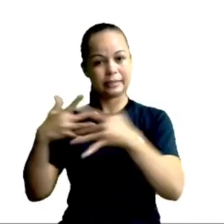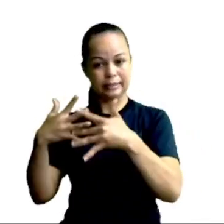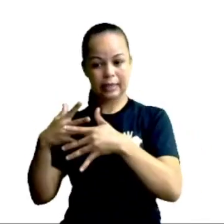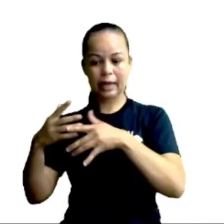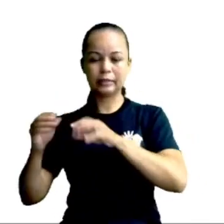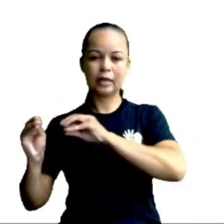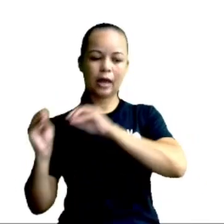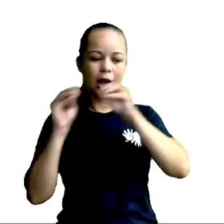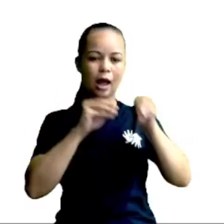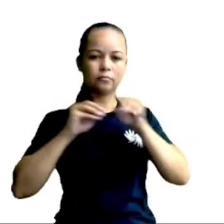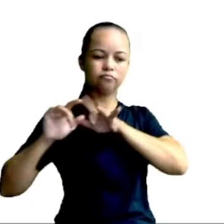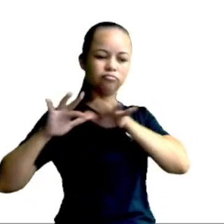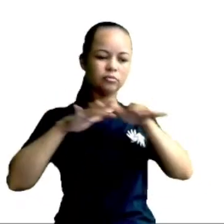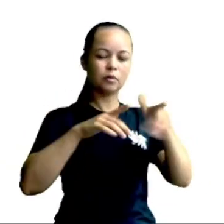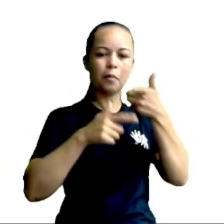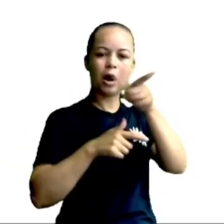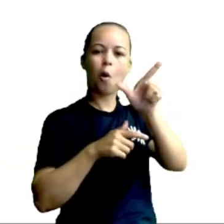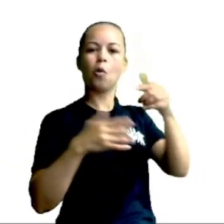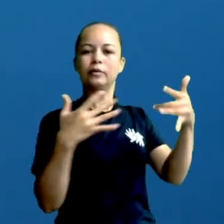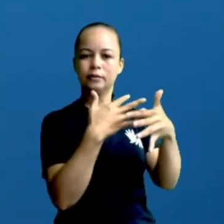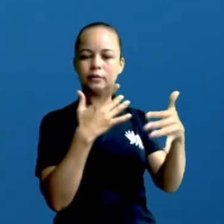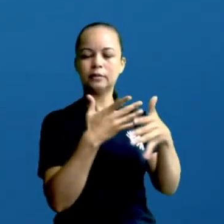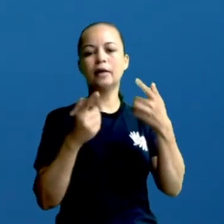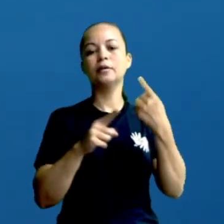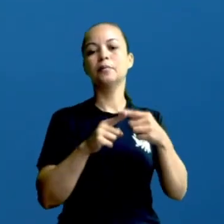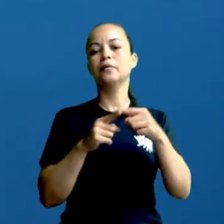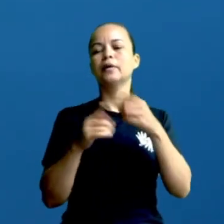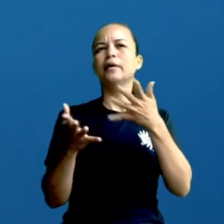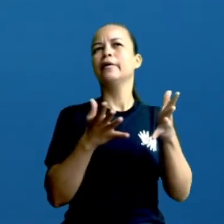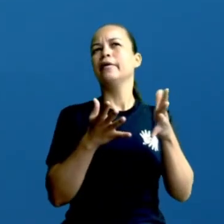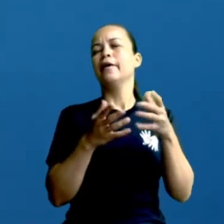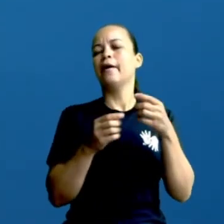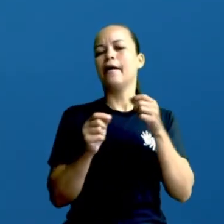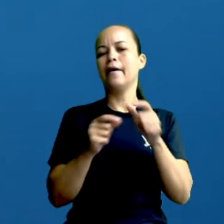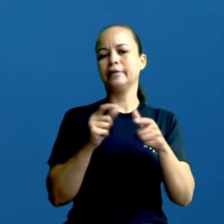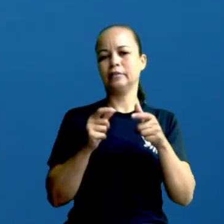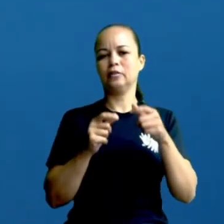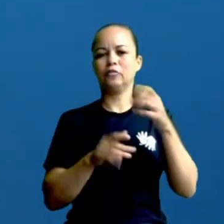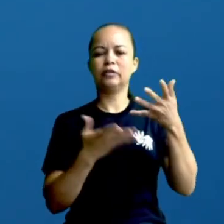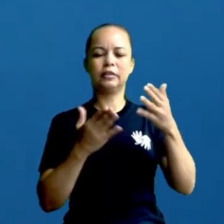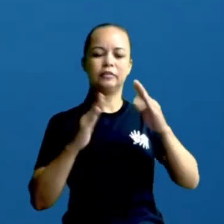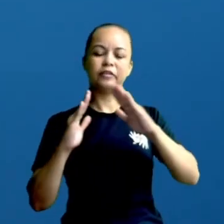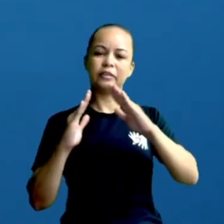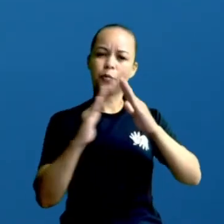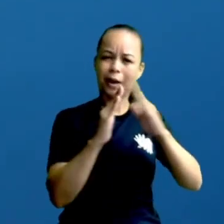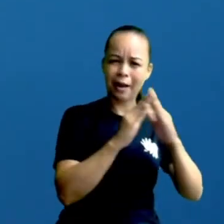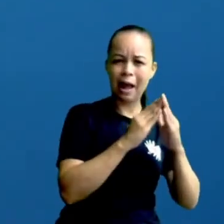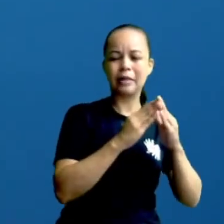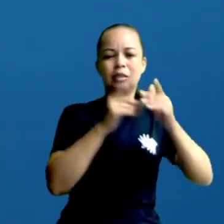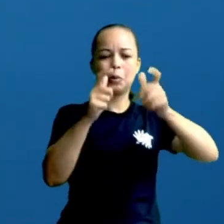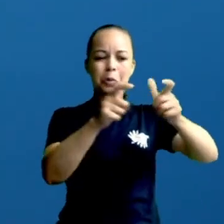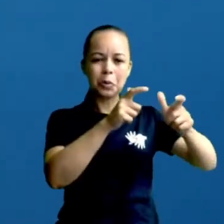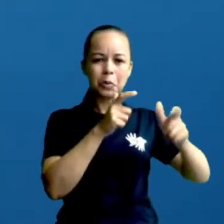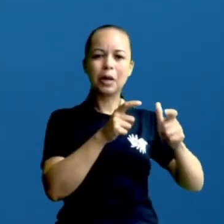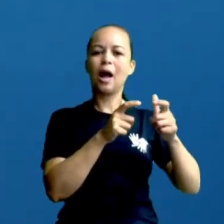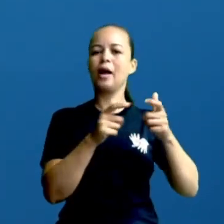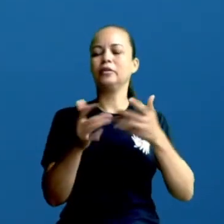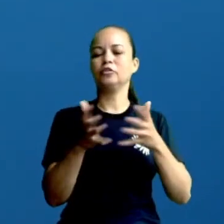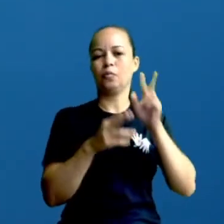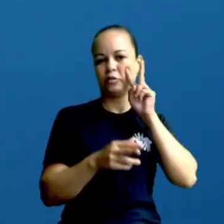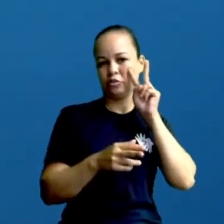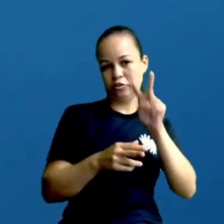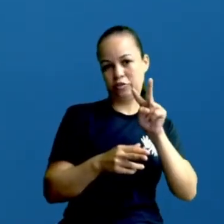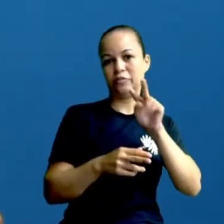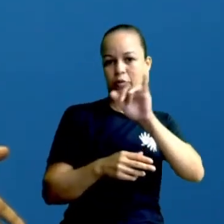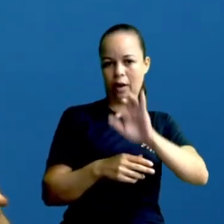emprego. Quando chegam nessas cidades não tem casa, não tem moradia, então vou fazendo aí casas em lugares assim, como esse que a gente viu